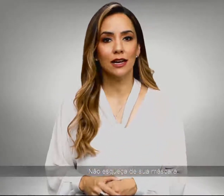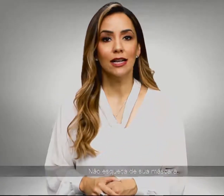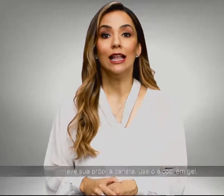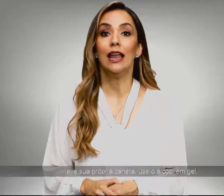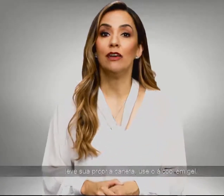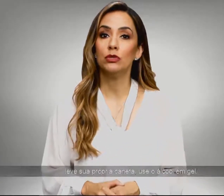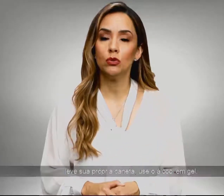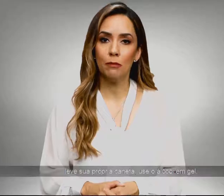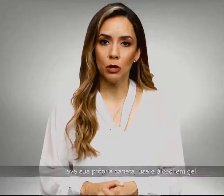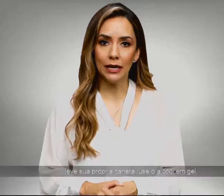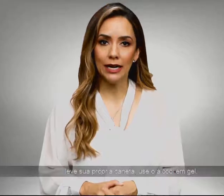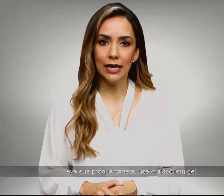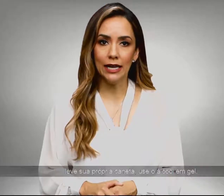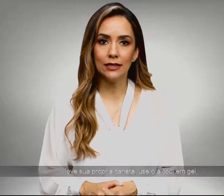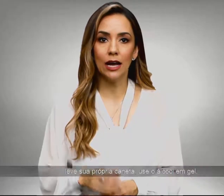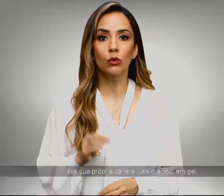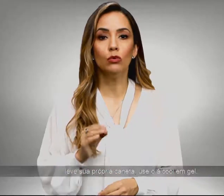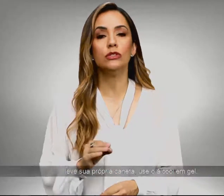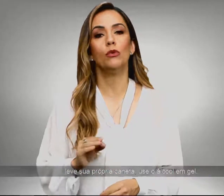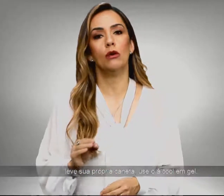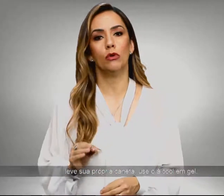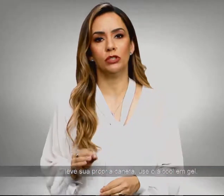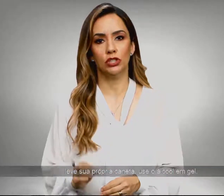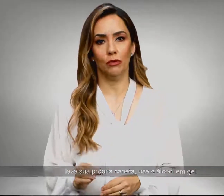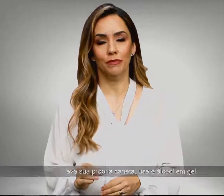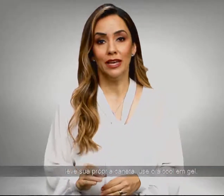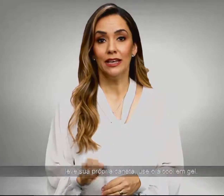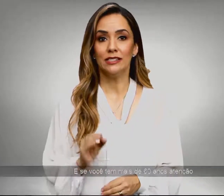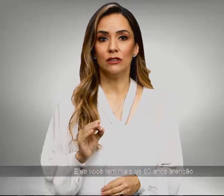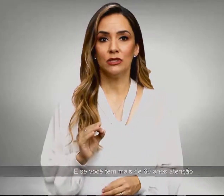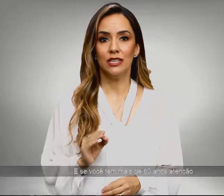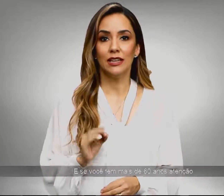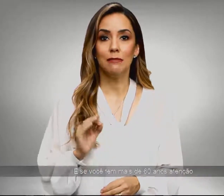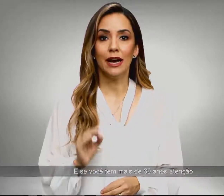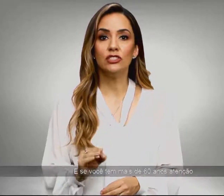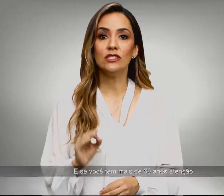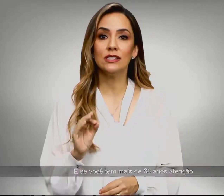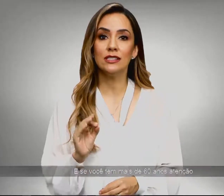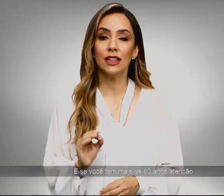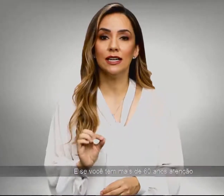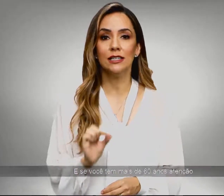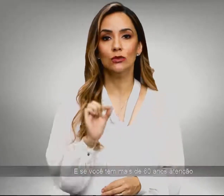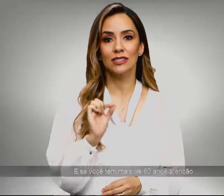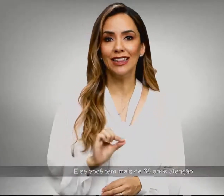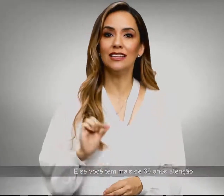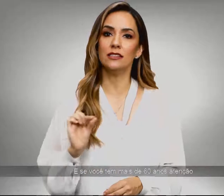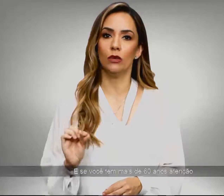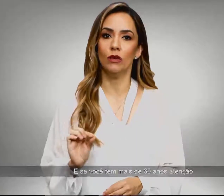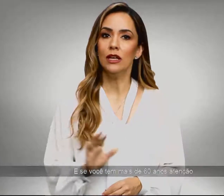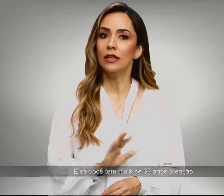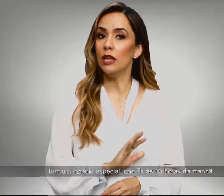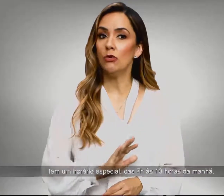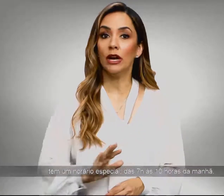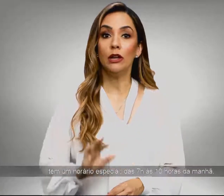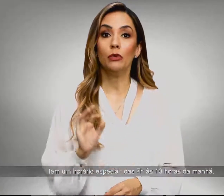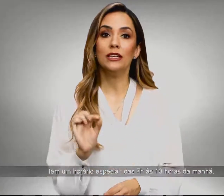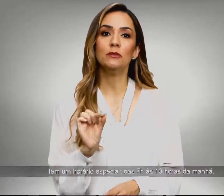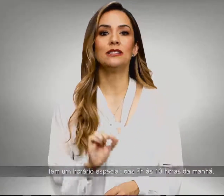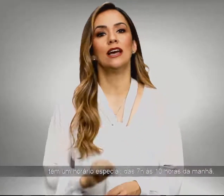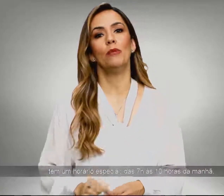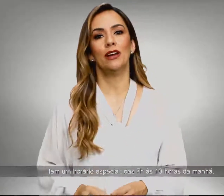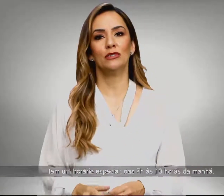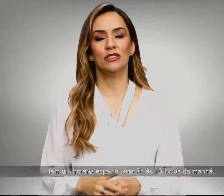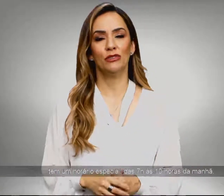sua máscara, leve sua própria caneta, use o álcool em gel. E se você tem mais de 60 anos, atenção! Tem um